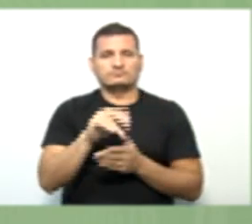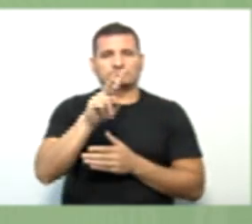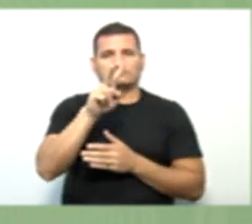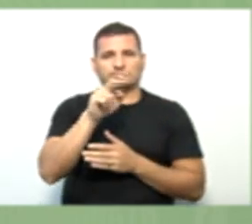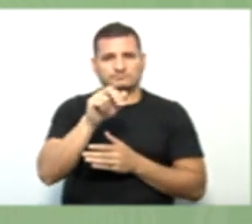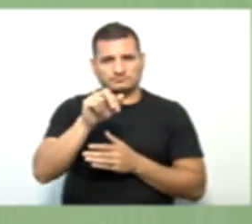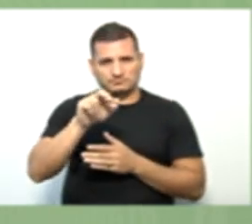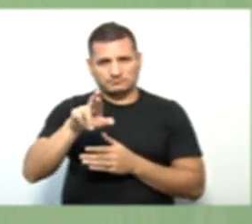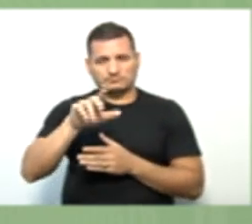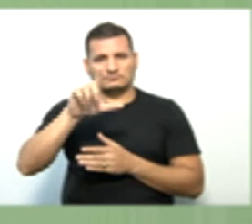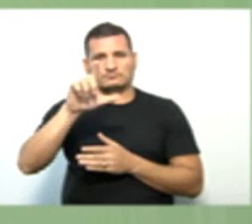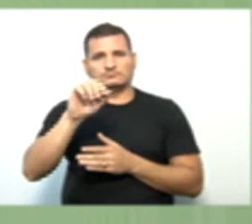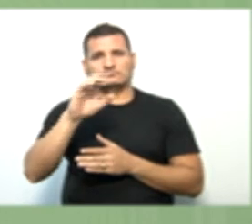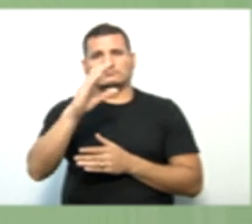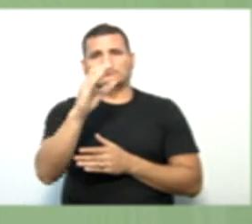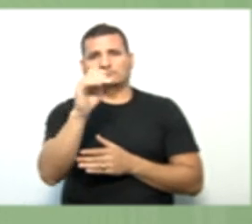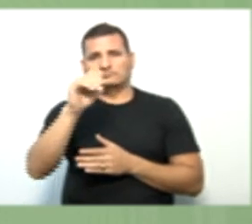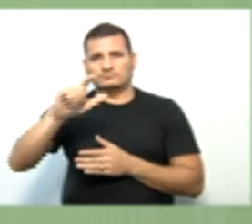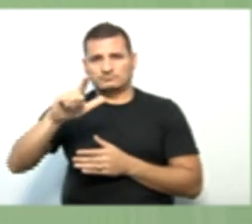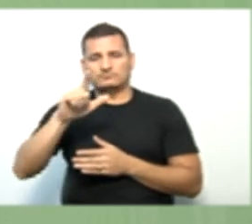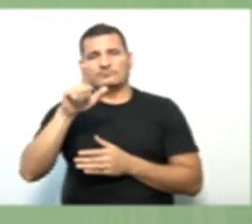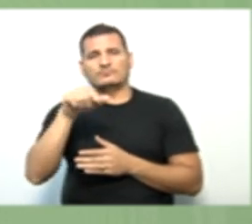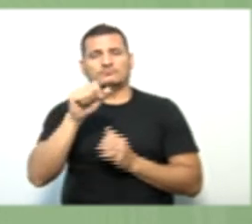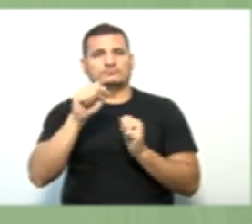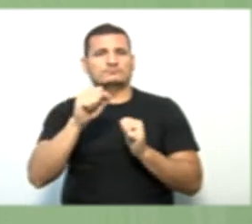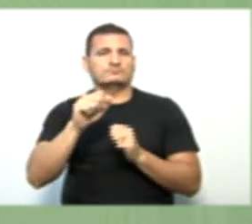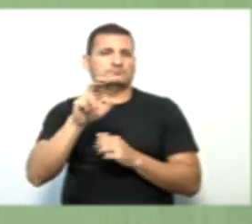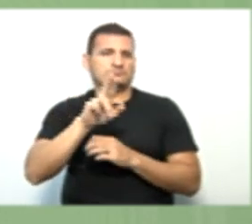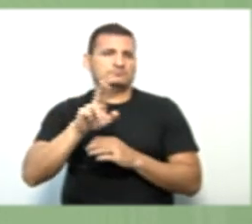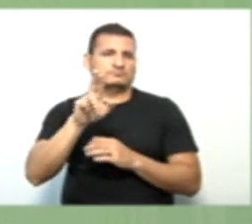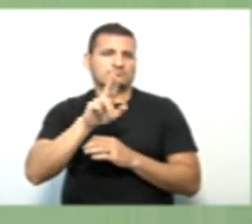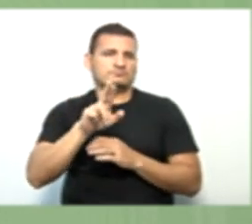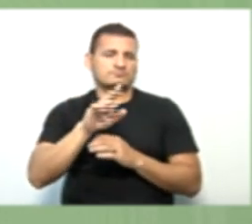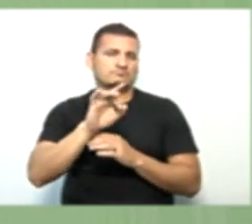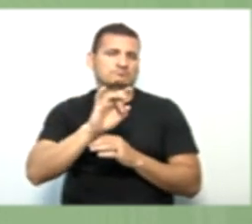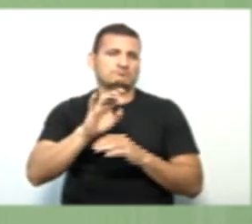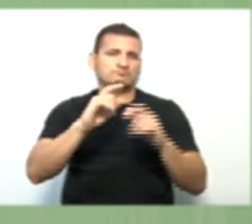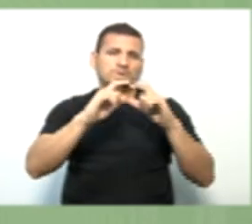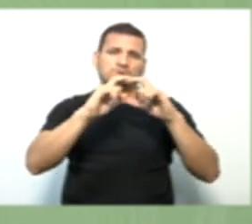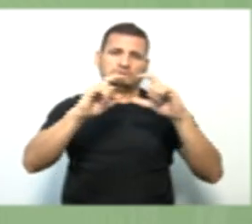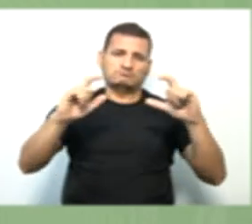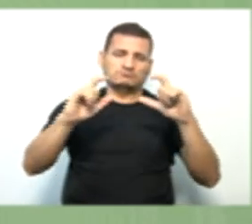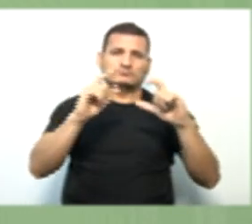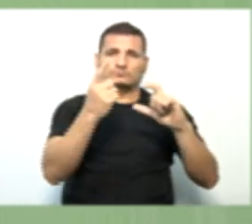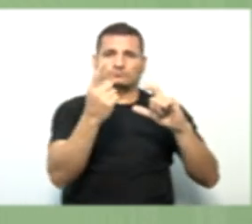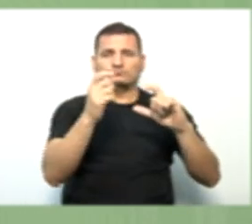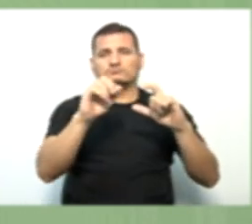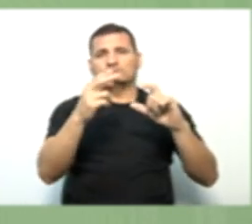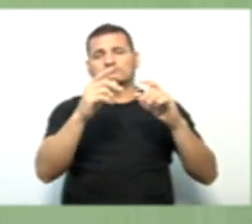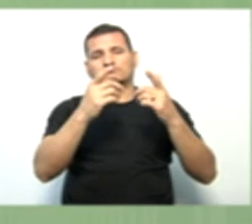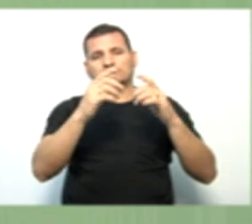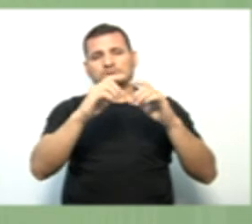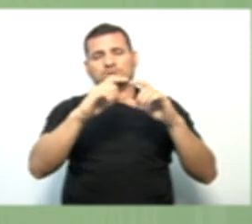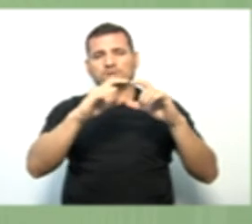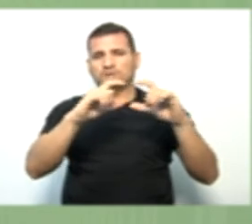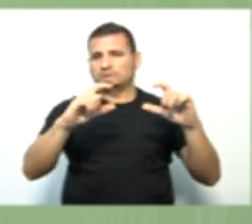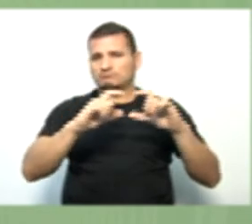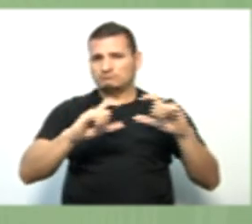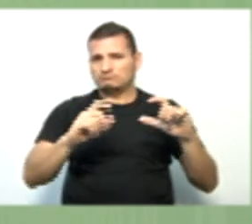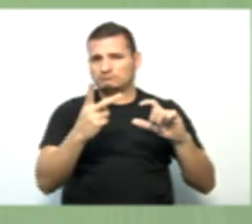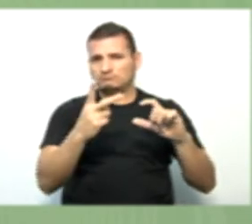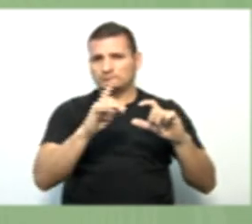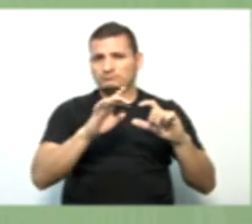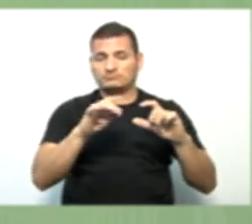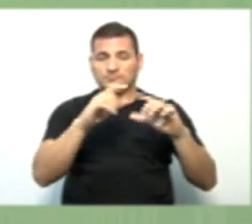denominadas locais são aquelas que podem ser usadas somente em um determinado bloco ou trecho de código. No momento que aquele bloco